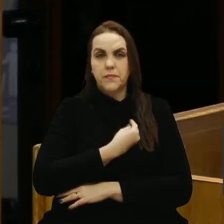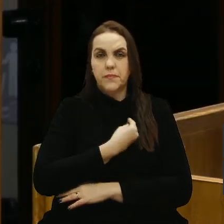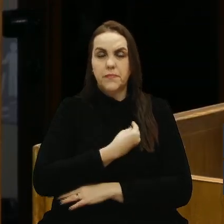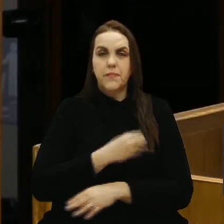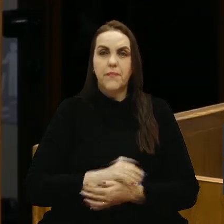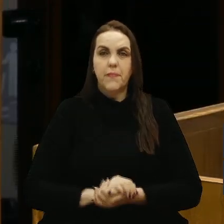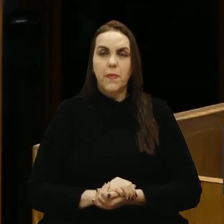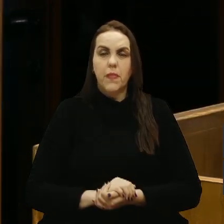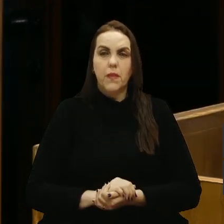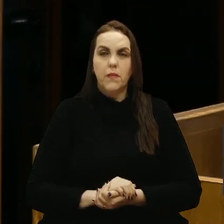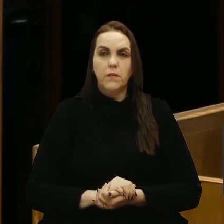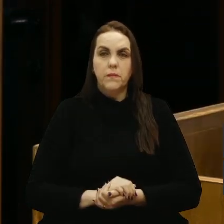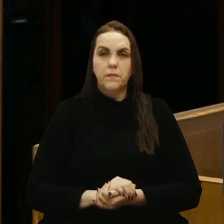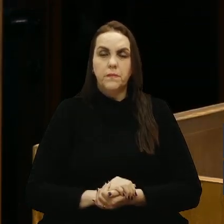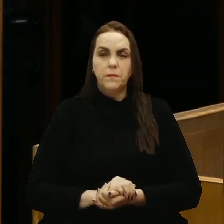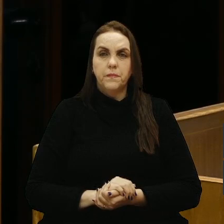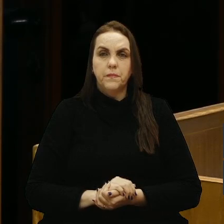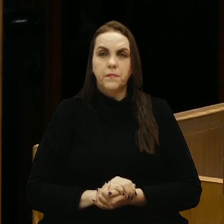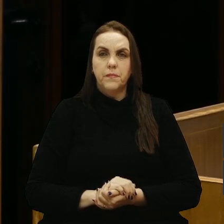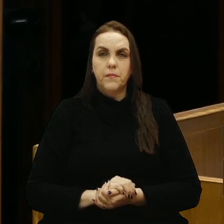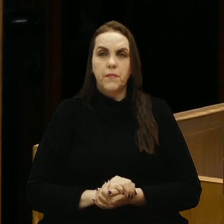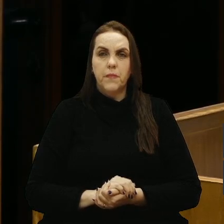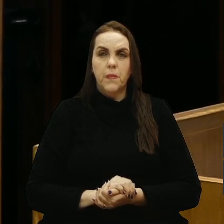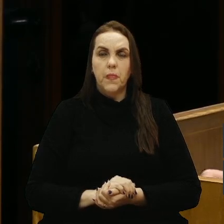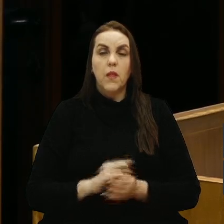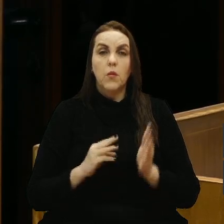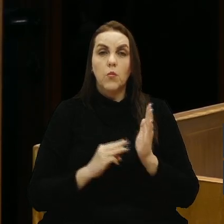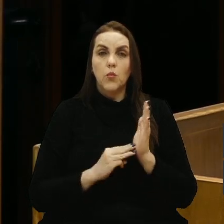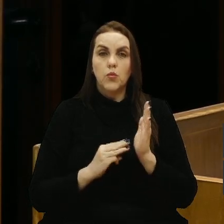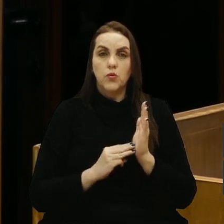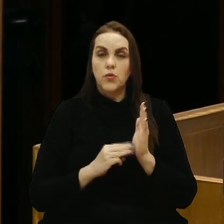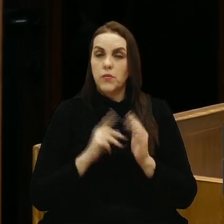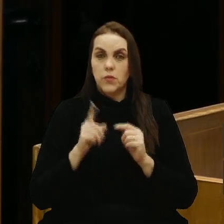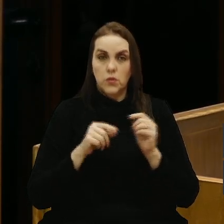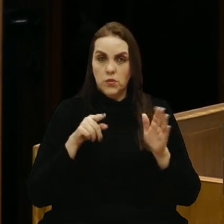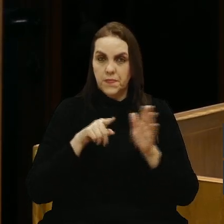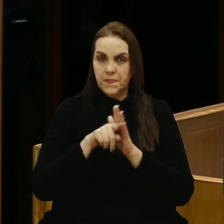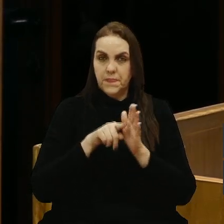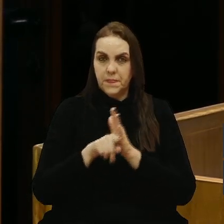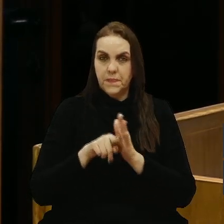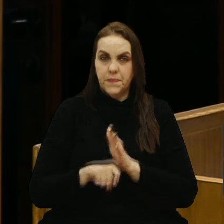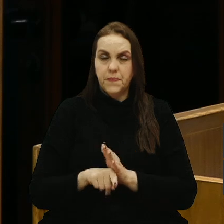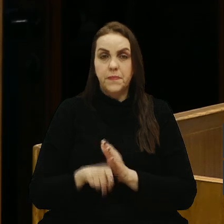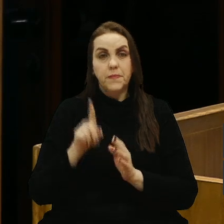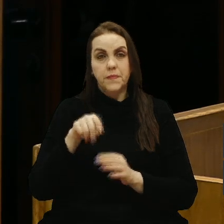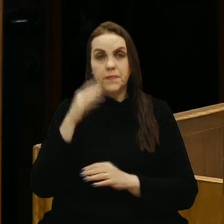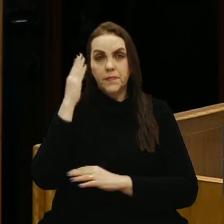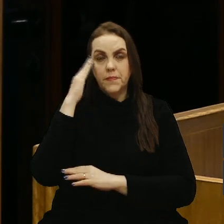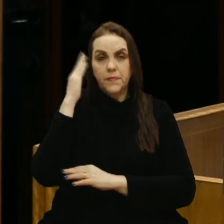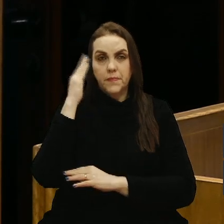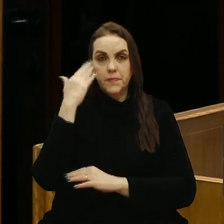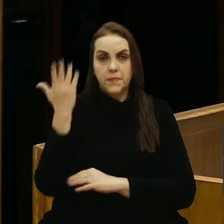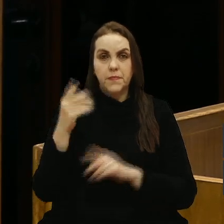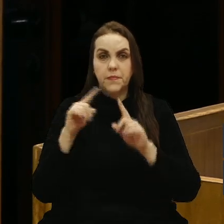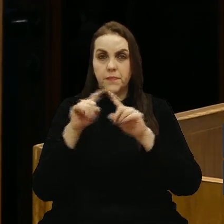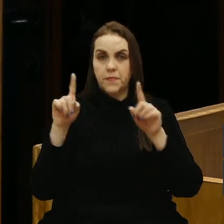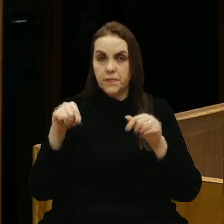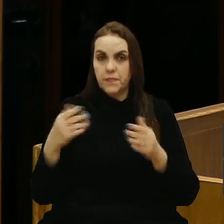o motivo desse nosso questionamento é para saber se os nossos